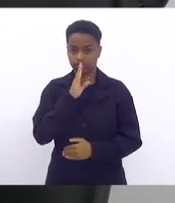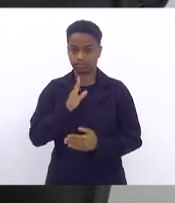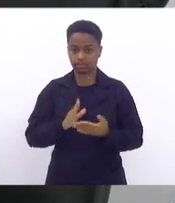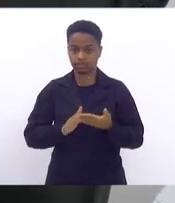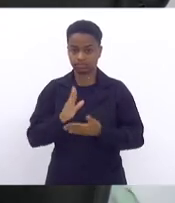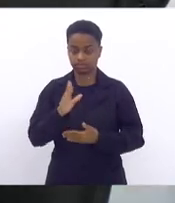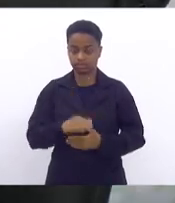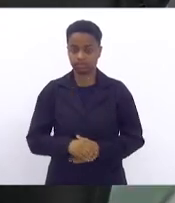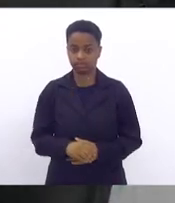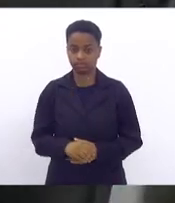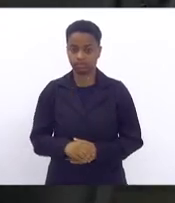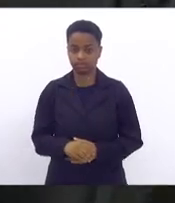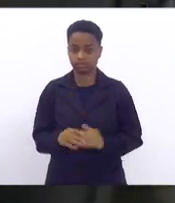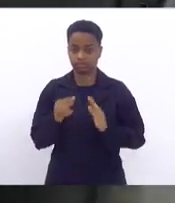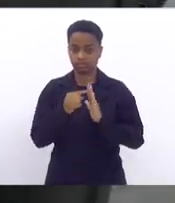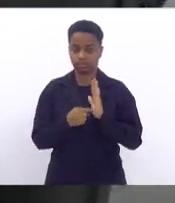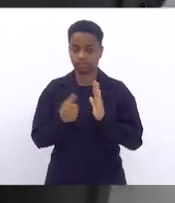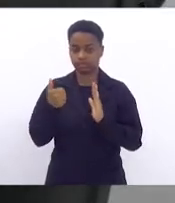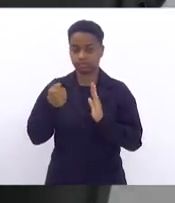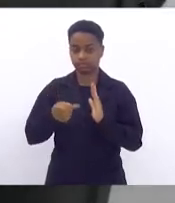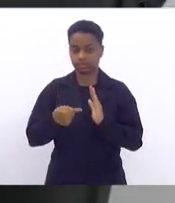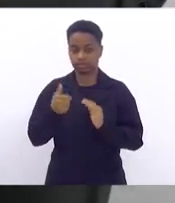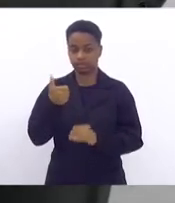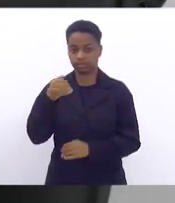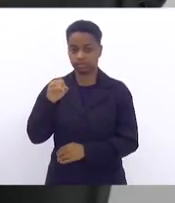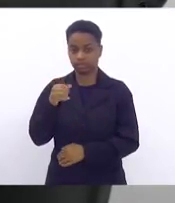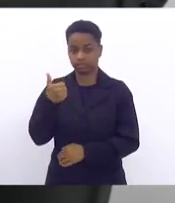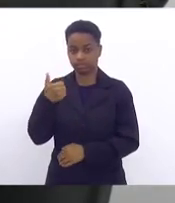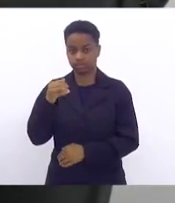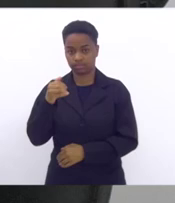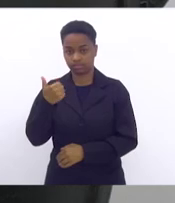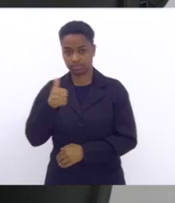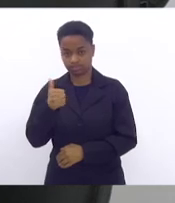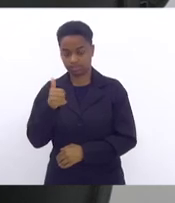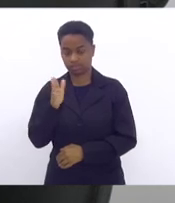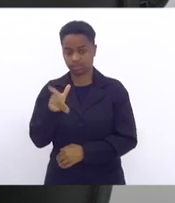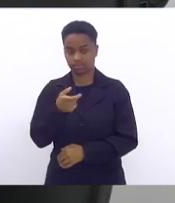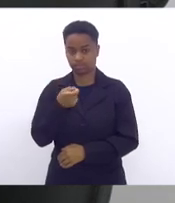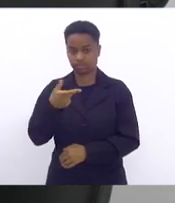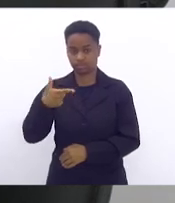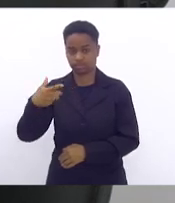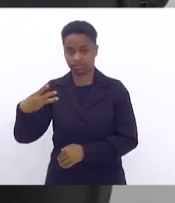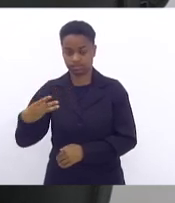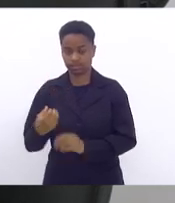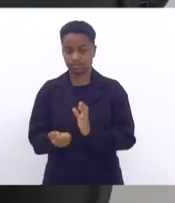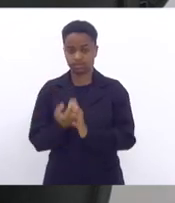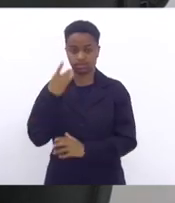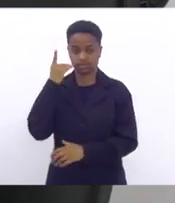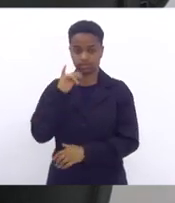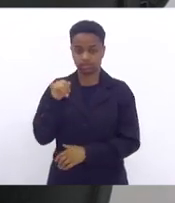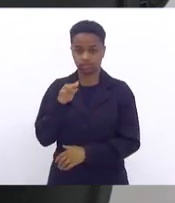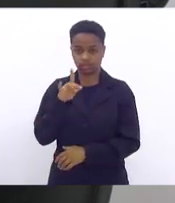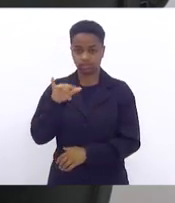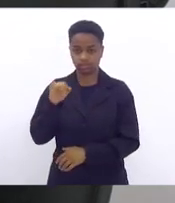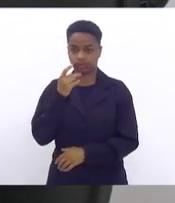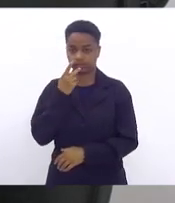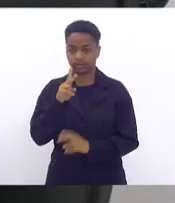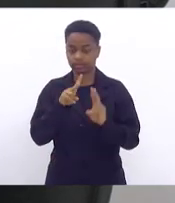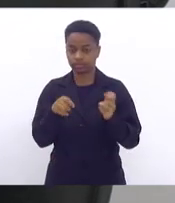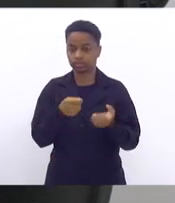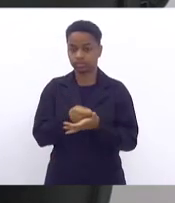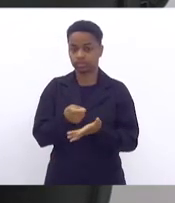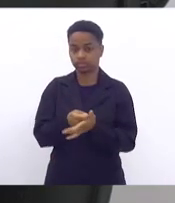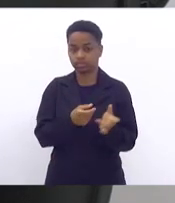como estão, aprovado 17 da pauta, o PL 1011 de 2023, de autoria do deputado Júlio Rocha, que dispõe sobre a